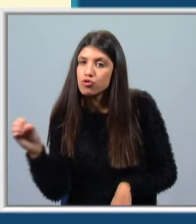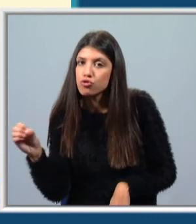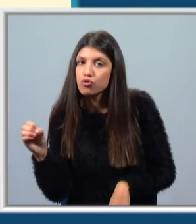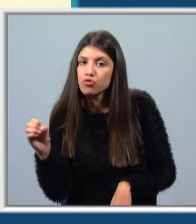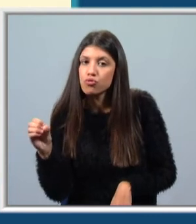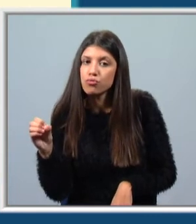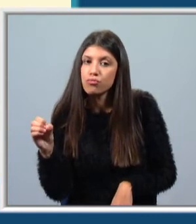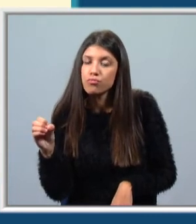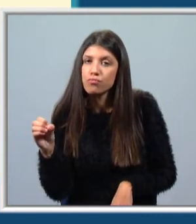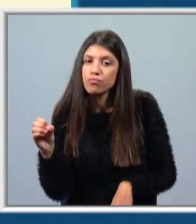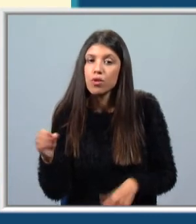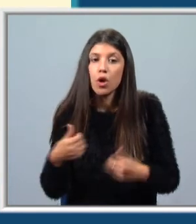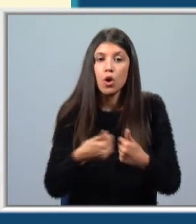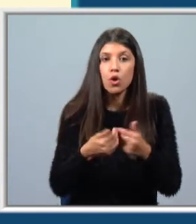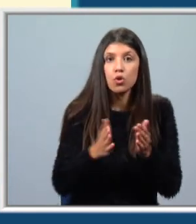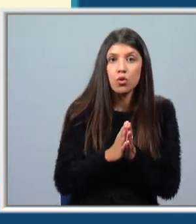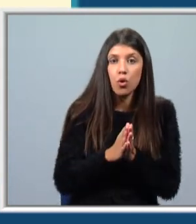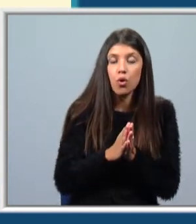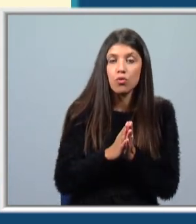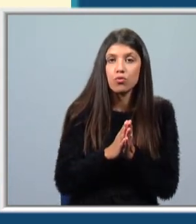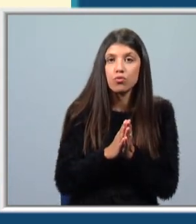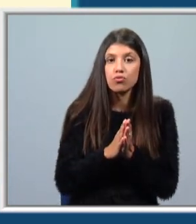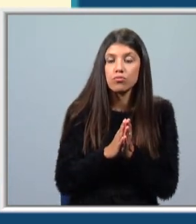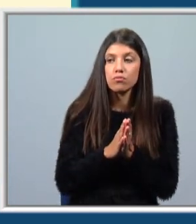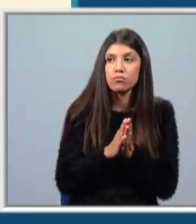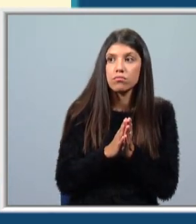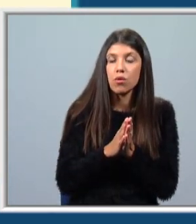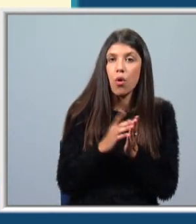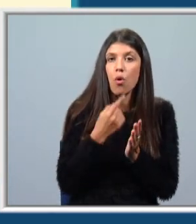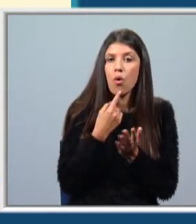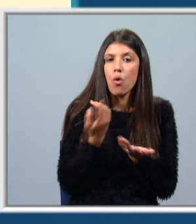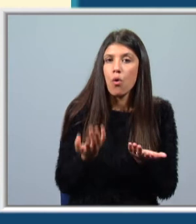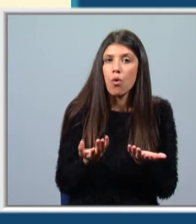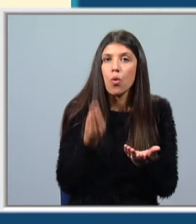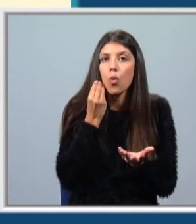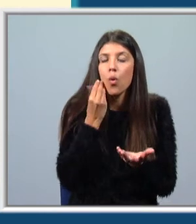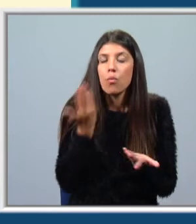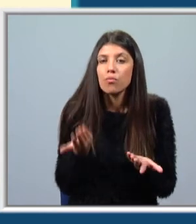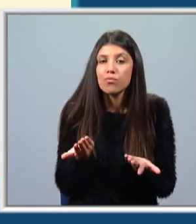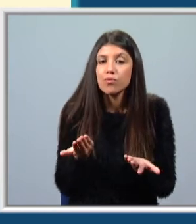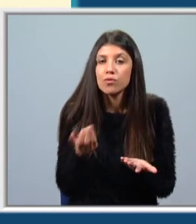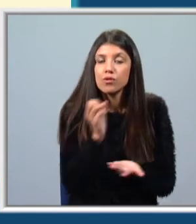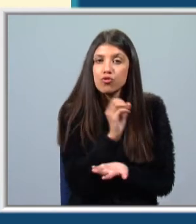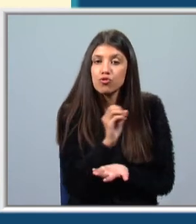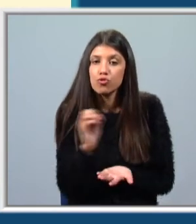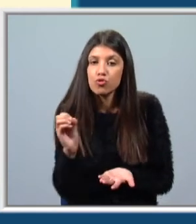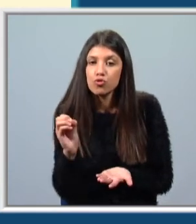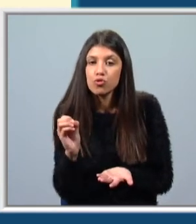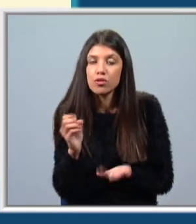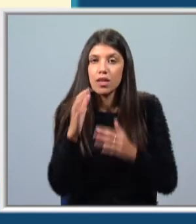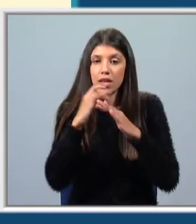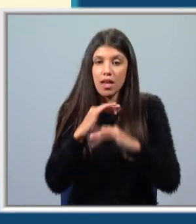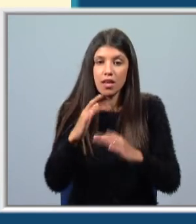completar. Todos ficaram muitos, aqui mais novamente um espacinho para completarmos, e as